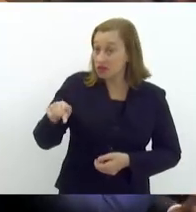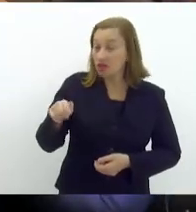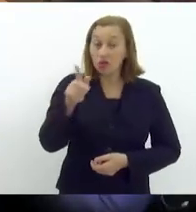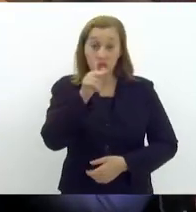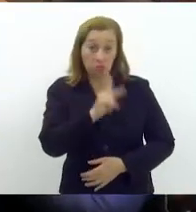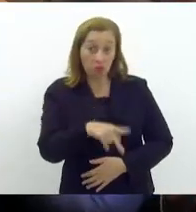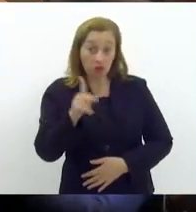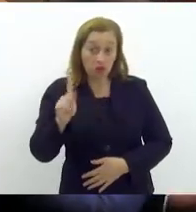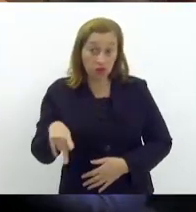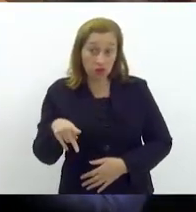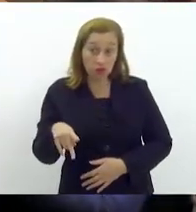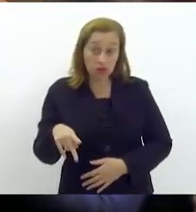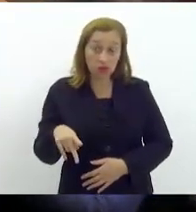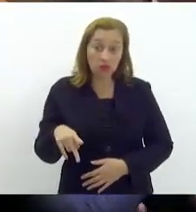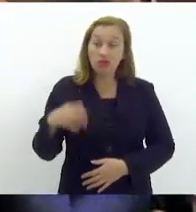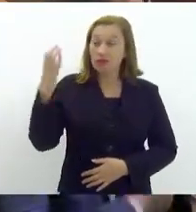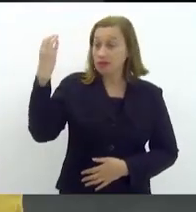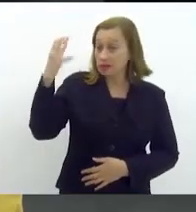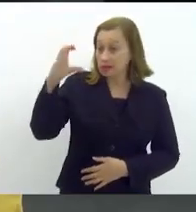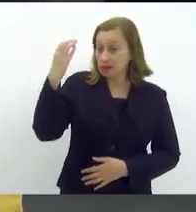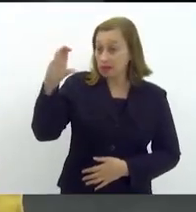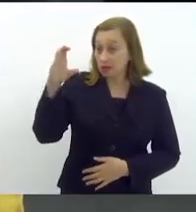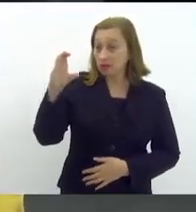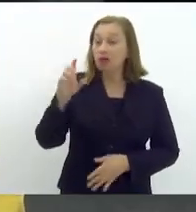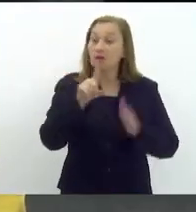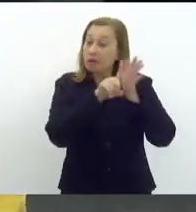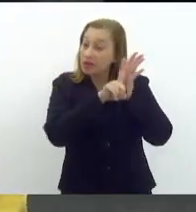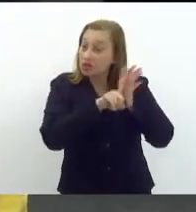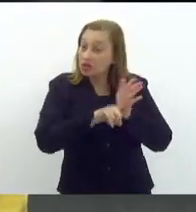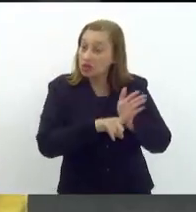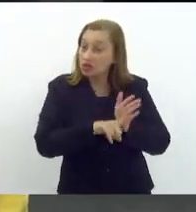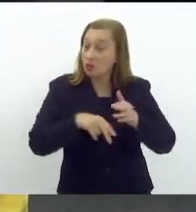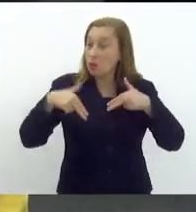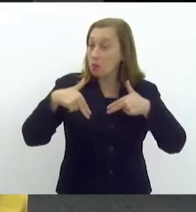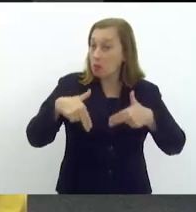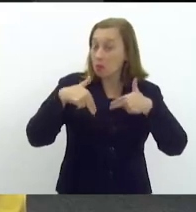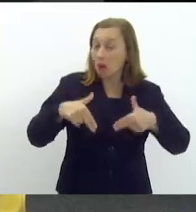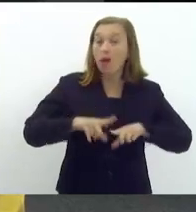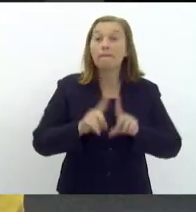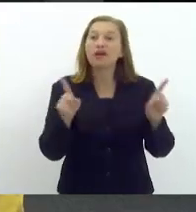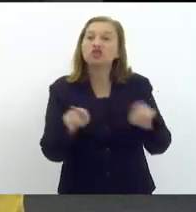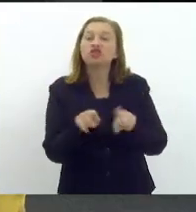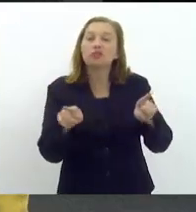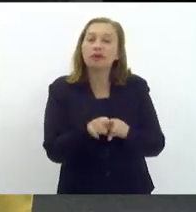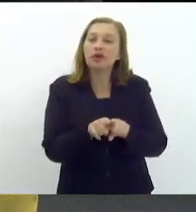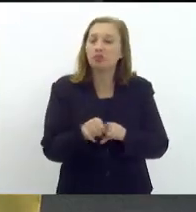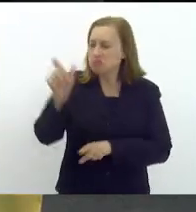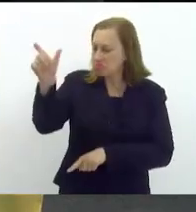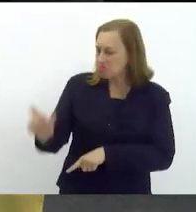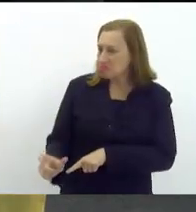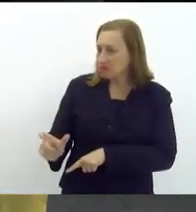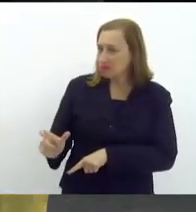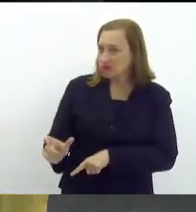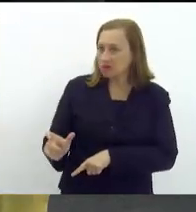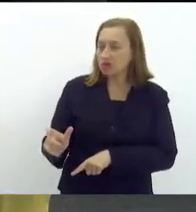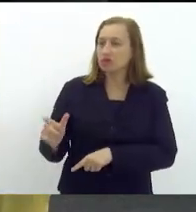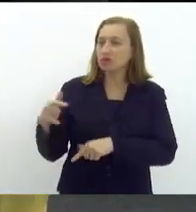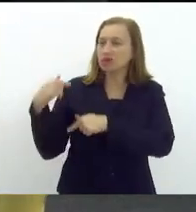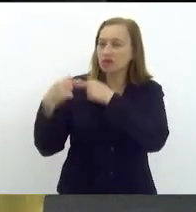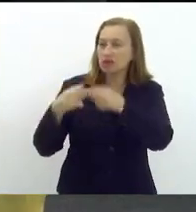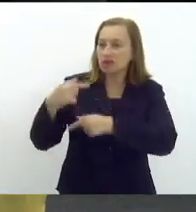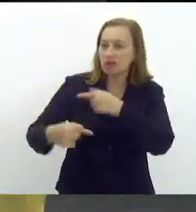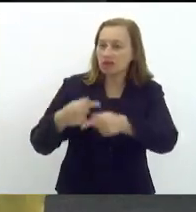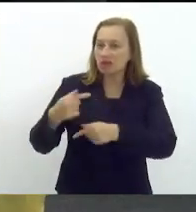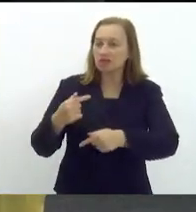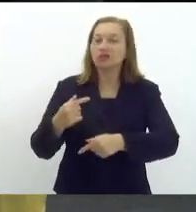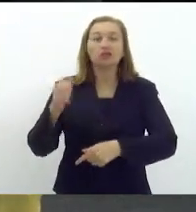professora como cientista como pesquisadora como militante Mas também como uma pessoa que é descendente da